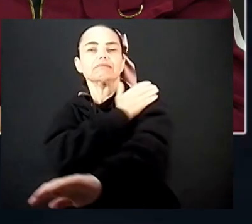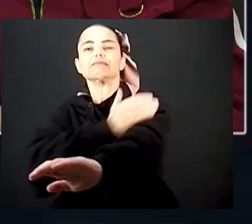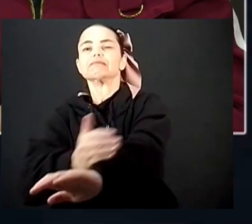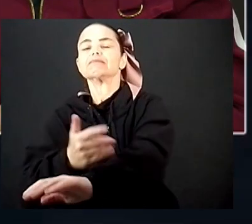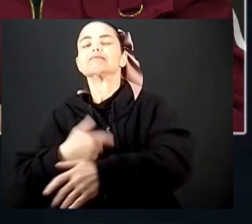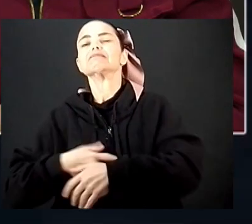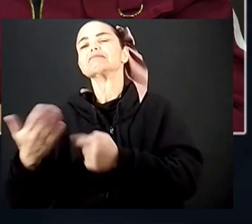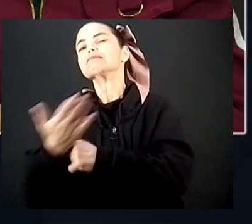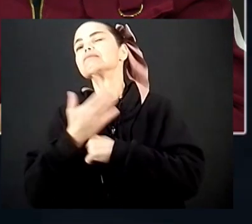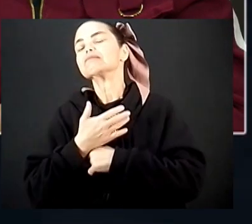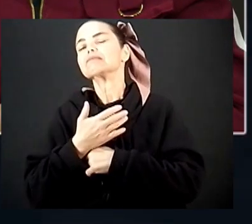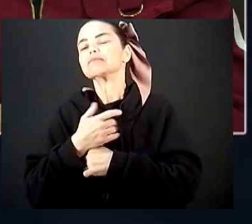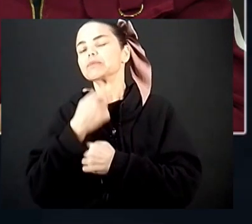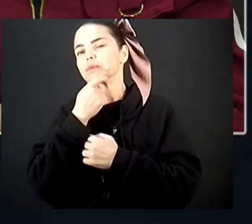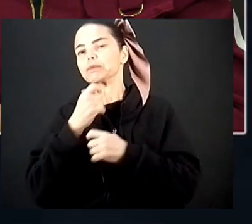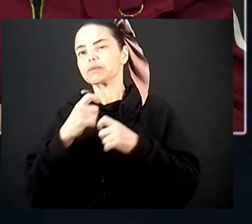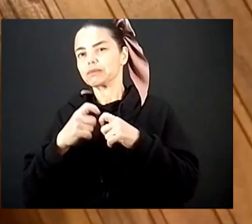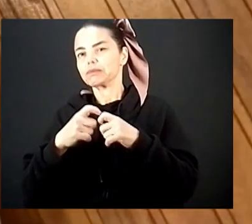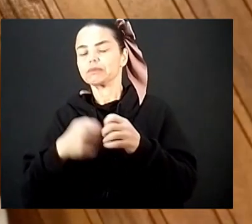lá.